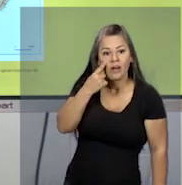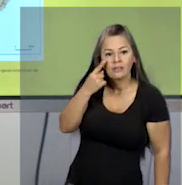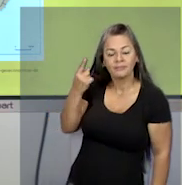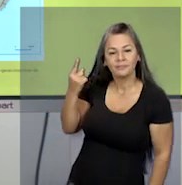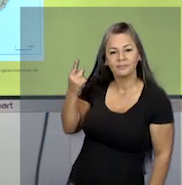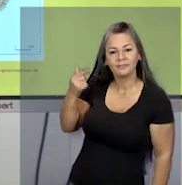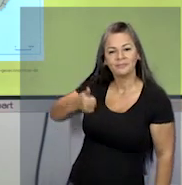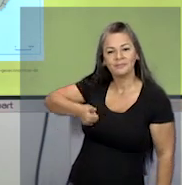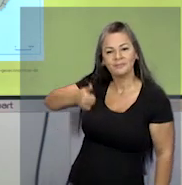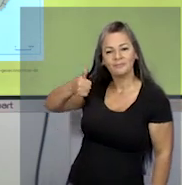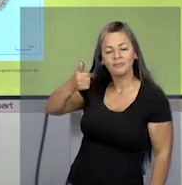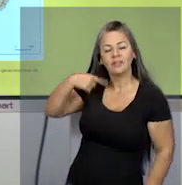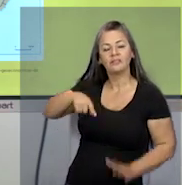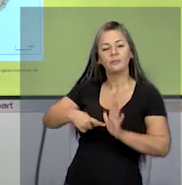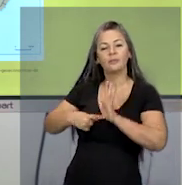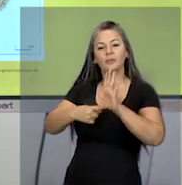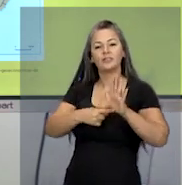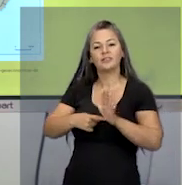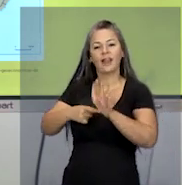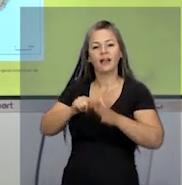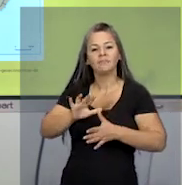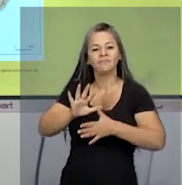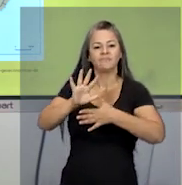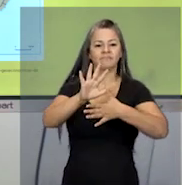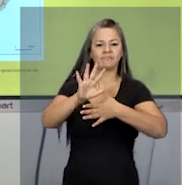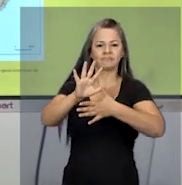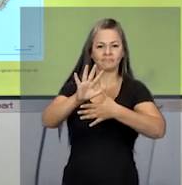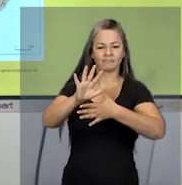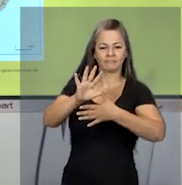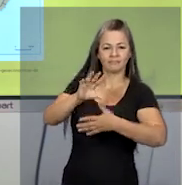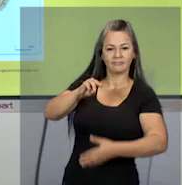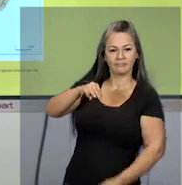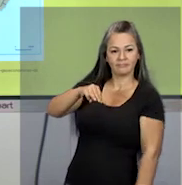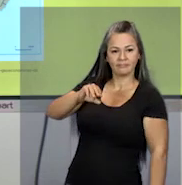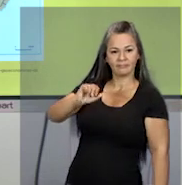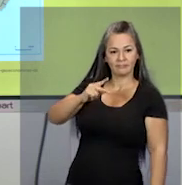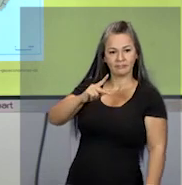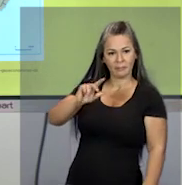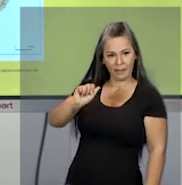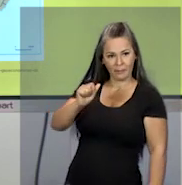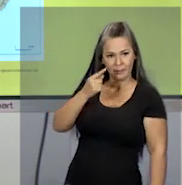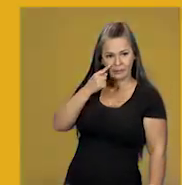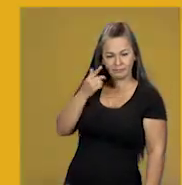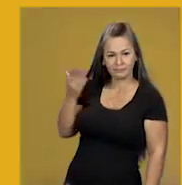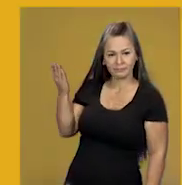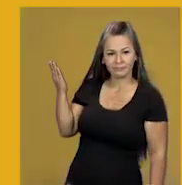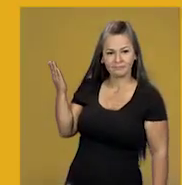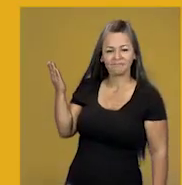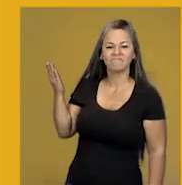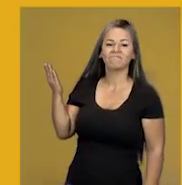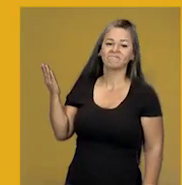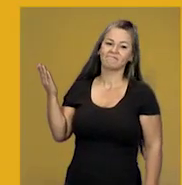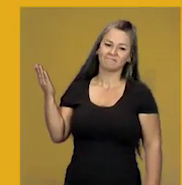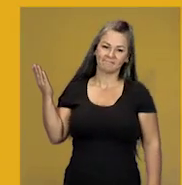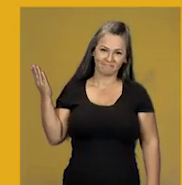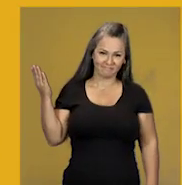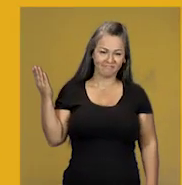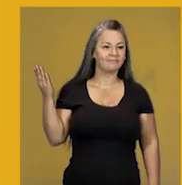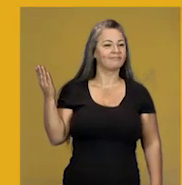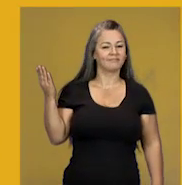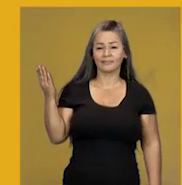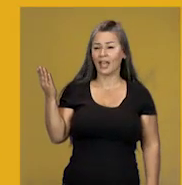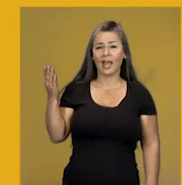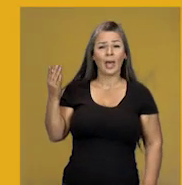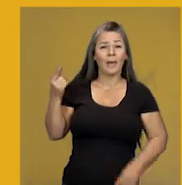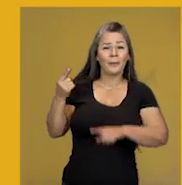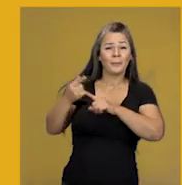isso na geografia, a gente trabalhar regiões, é falar de mapas, trabalhar o mapa. O mapa, vamos dizer assim, é um texto, né? É uma